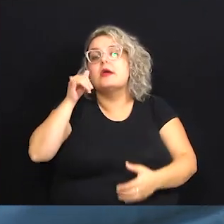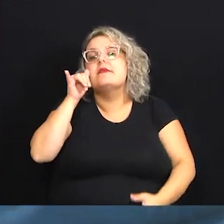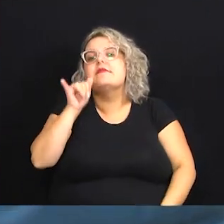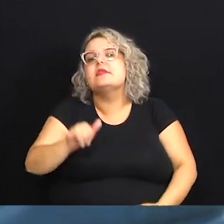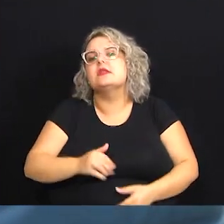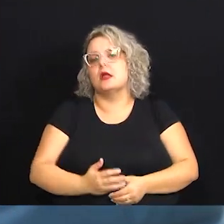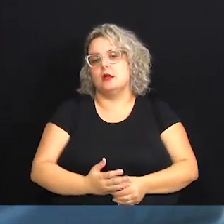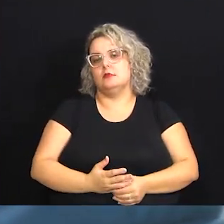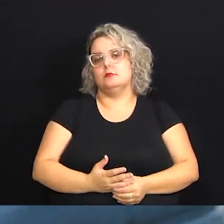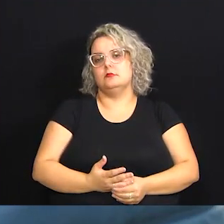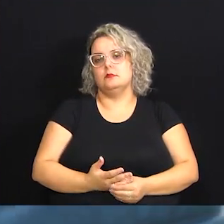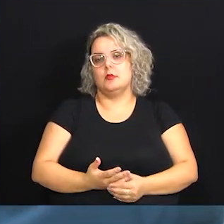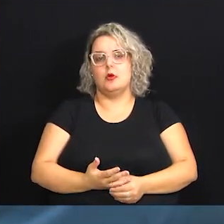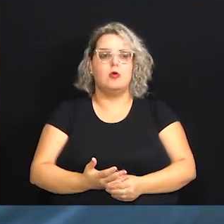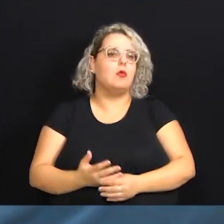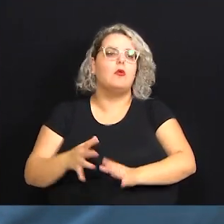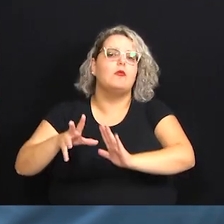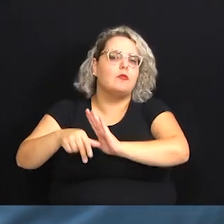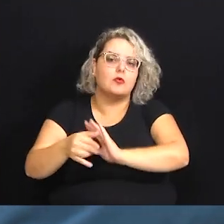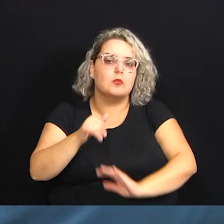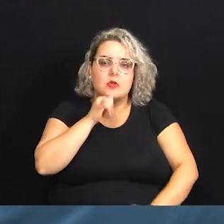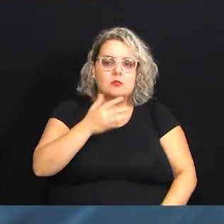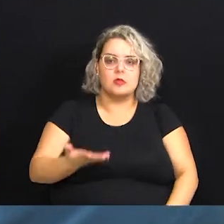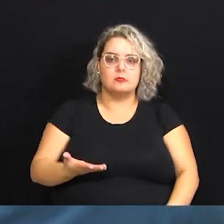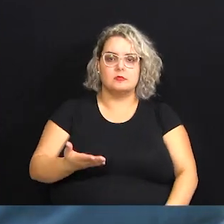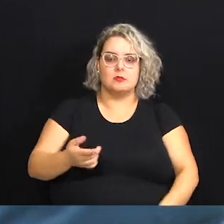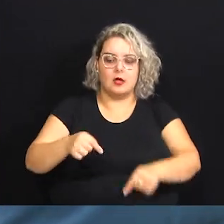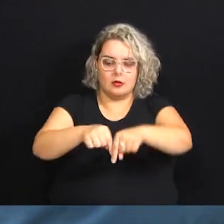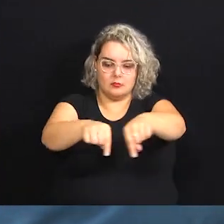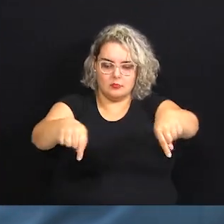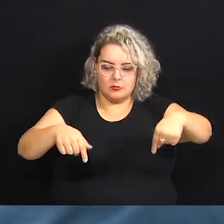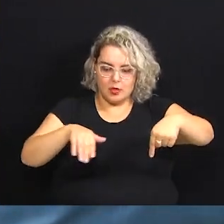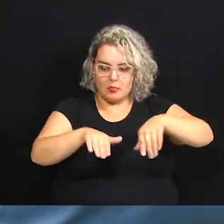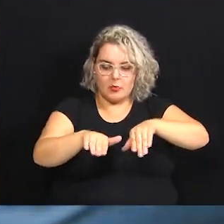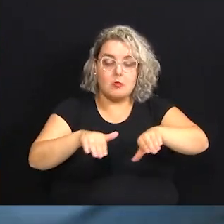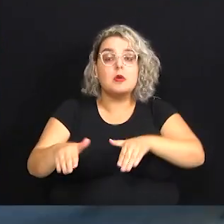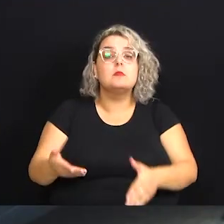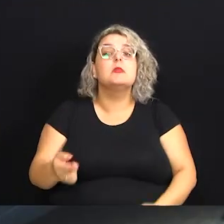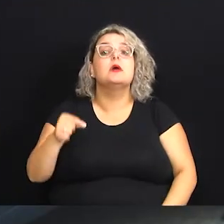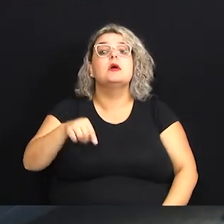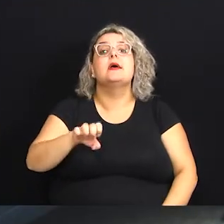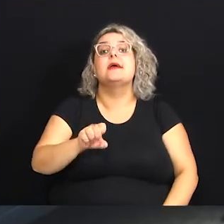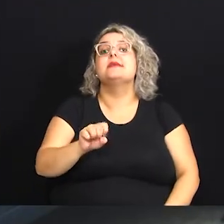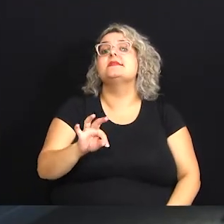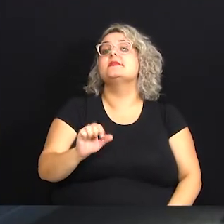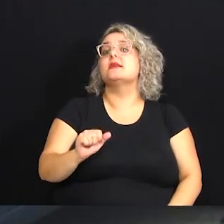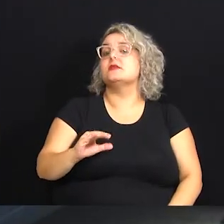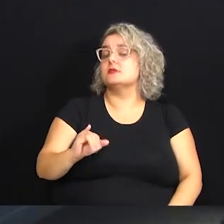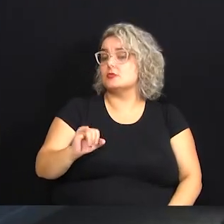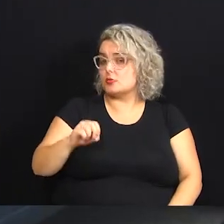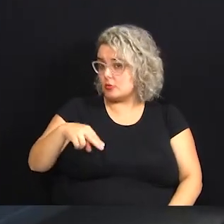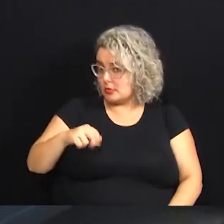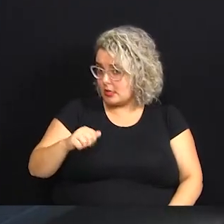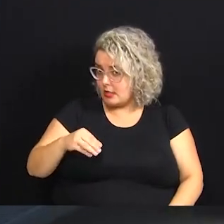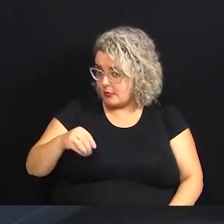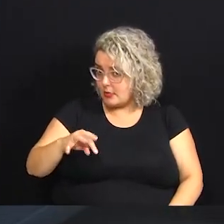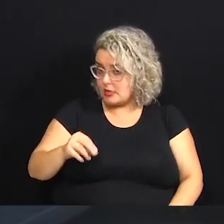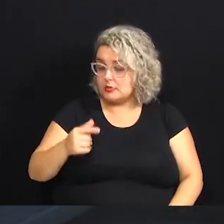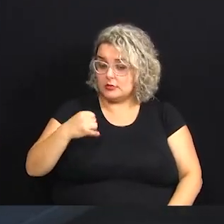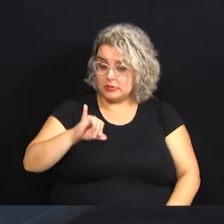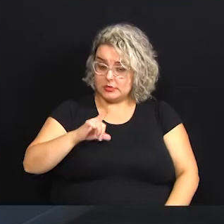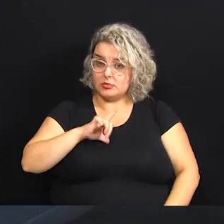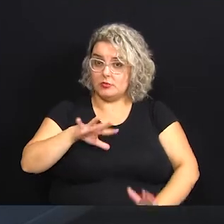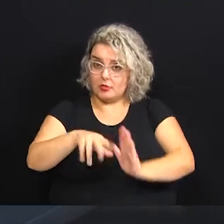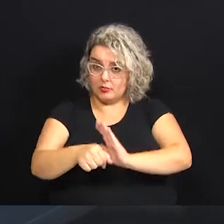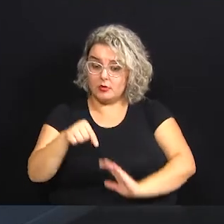evitar o furto, então eu vou colocar, por exemplo, num estacionamento. E aí o estacionamento, se houver um furto naquele